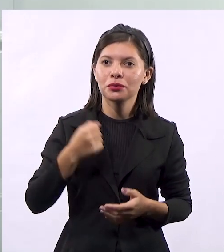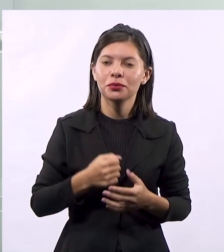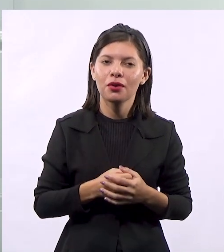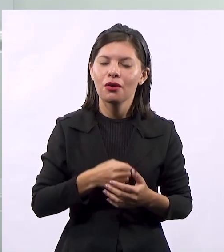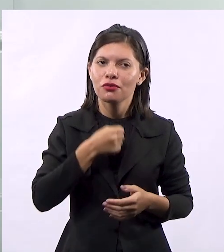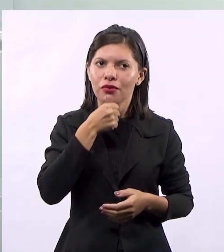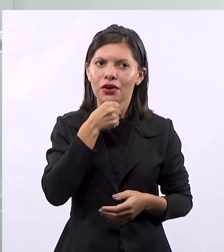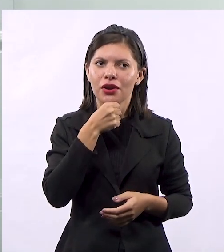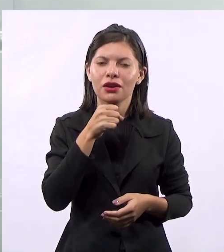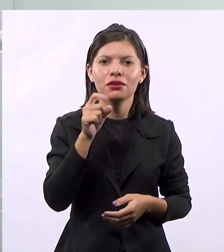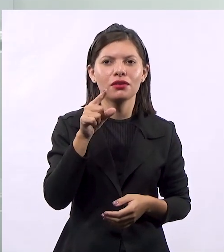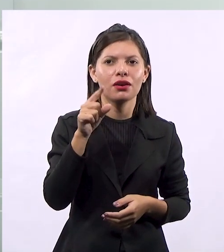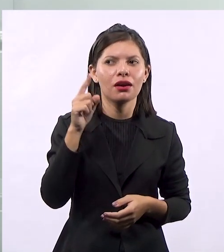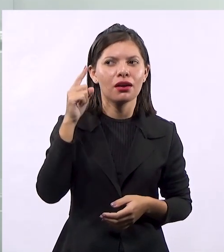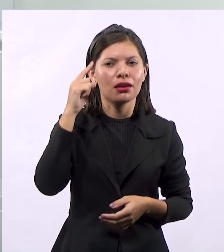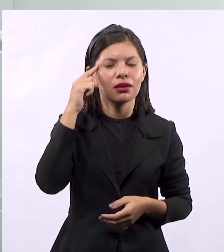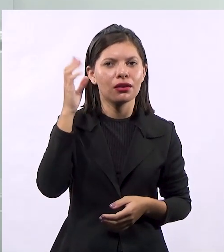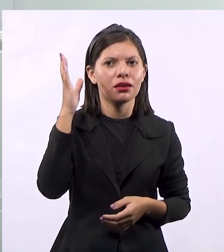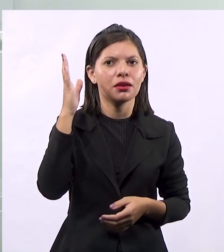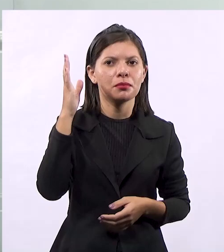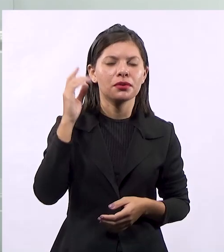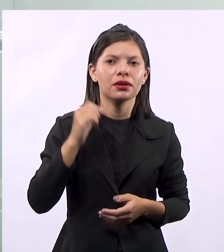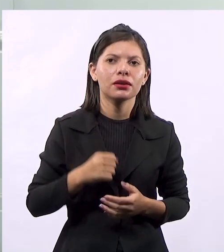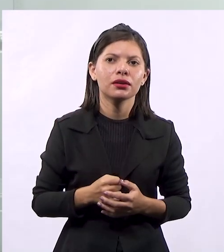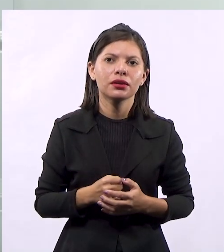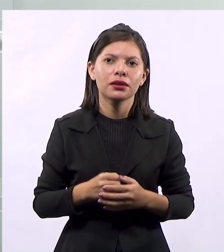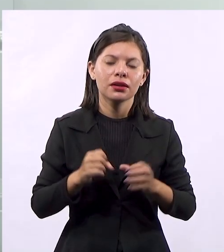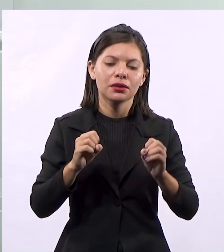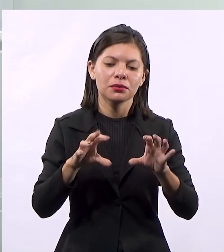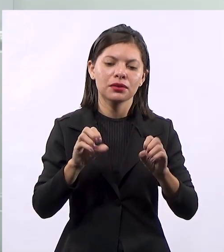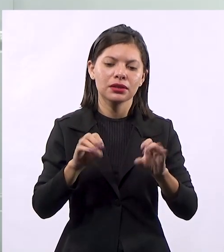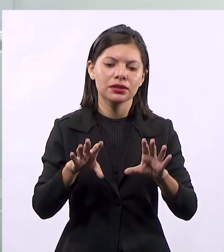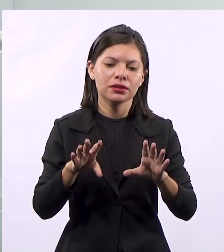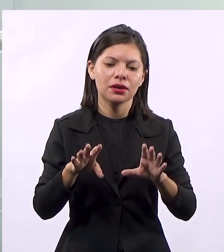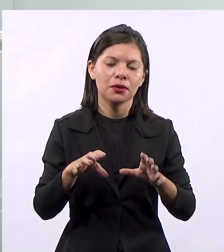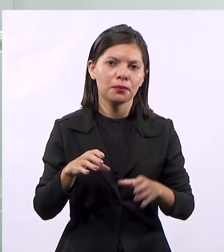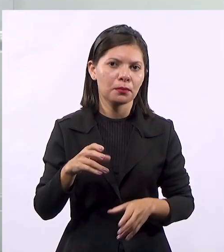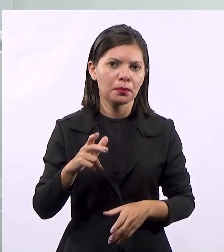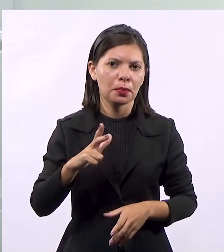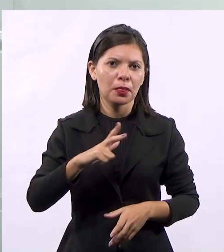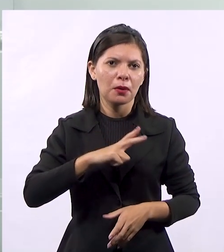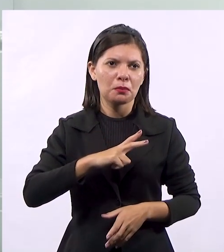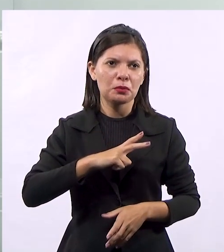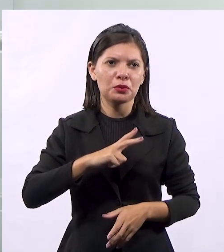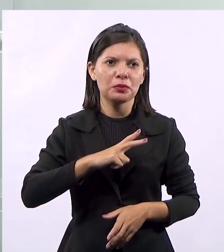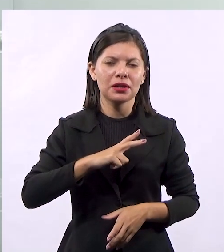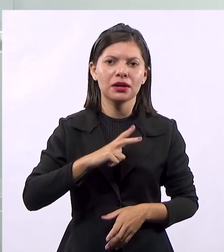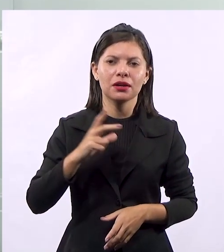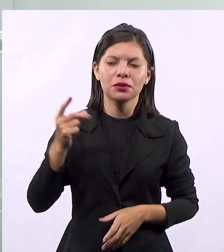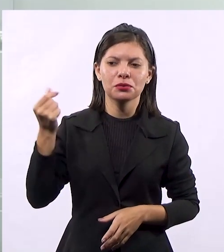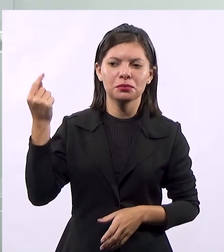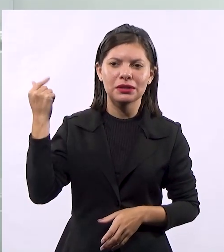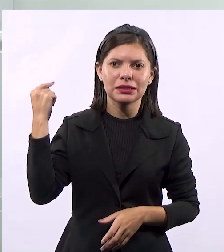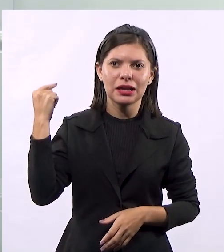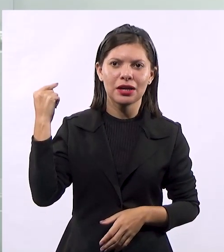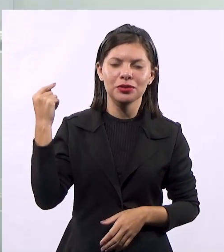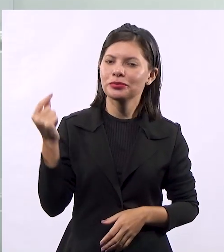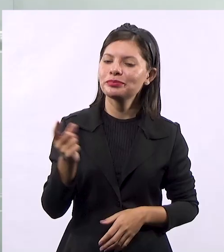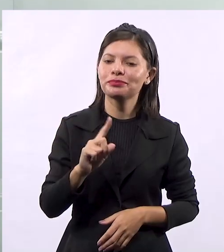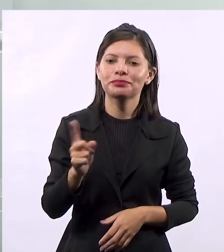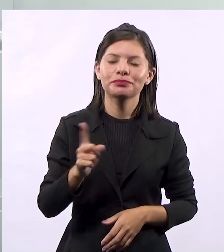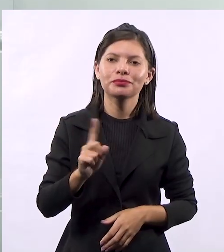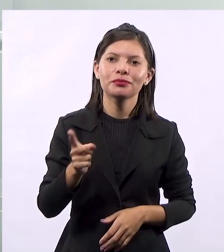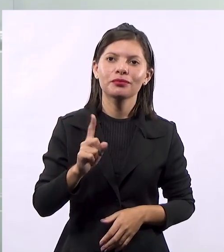seus avós, ou tios, ou algum parente, ou algum conhecido um pouquinho mais antigo, digamos assim, um pouquinho mais das antigas,